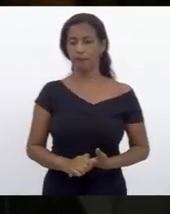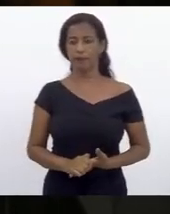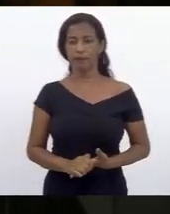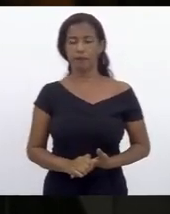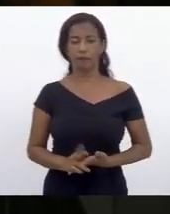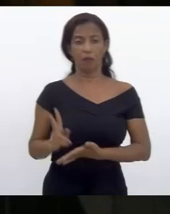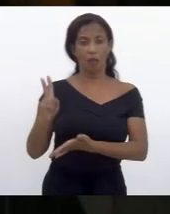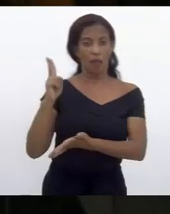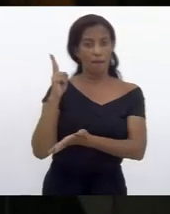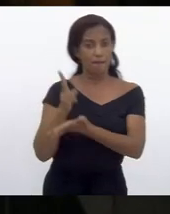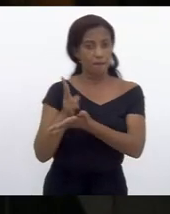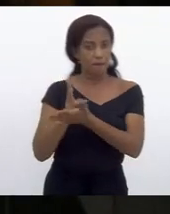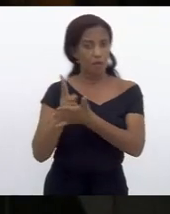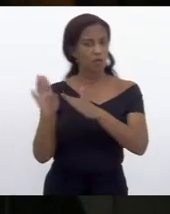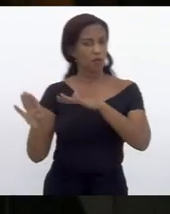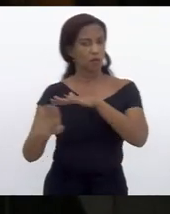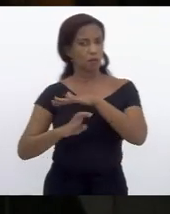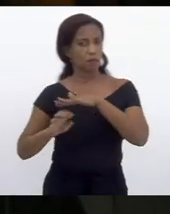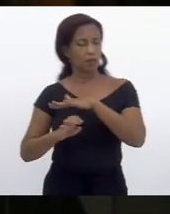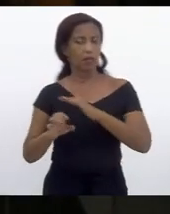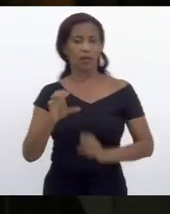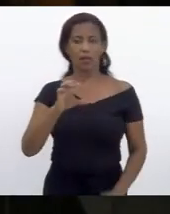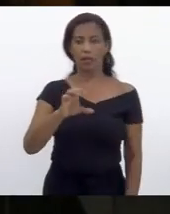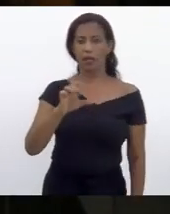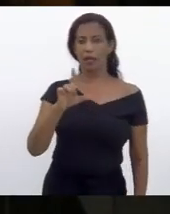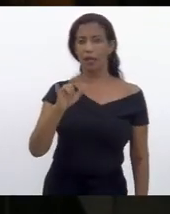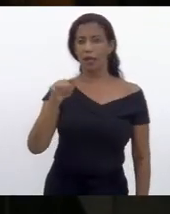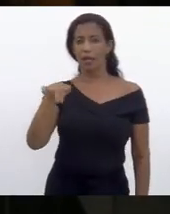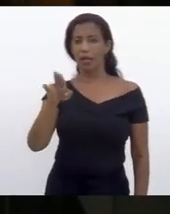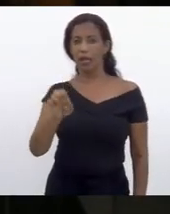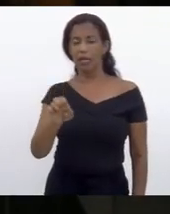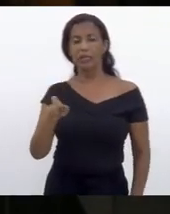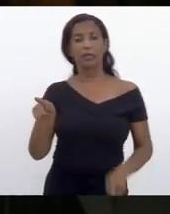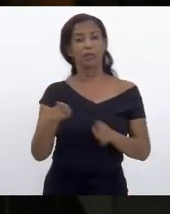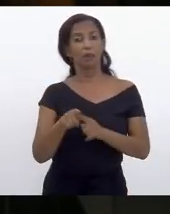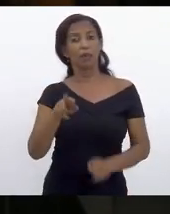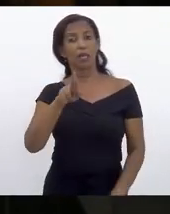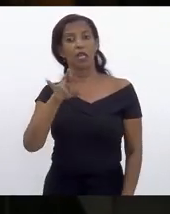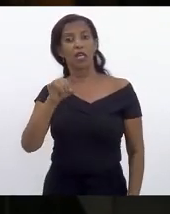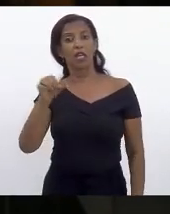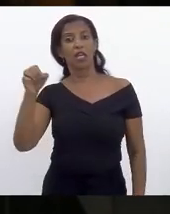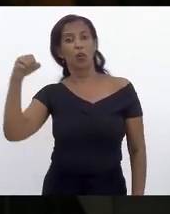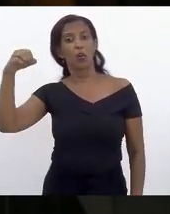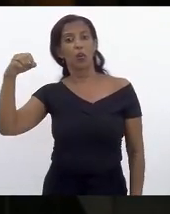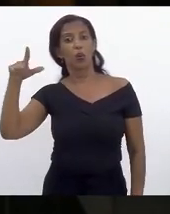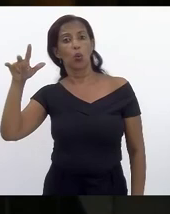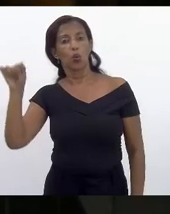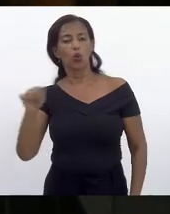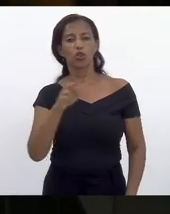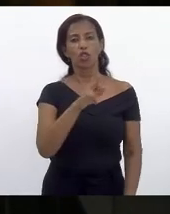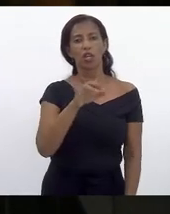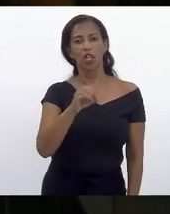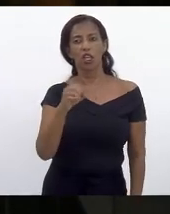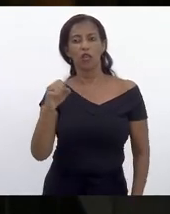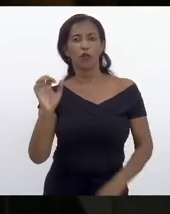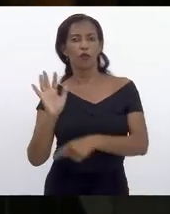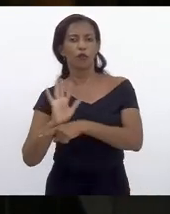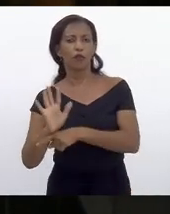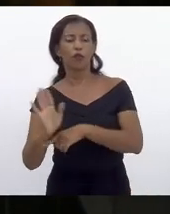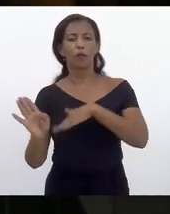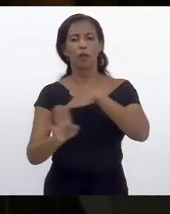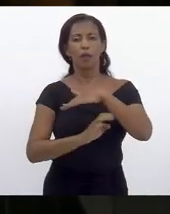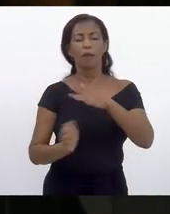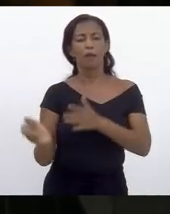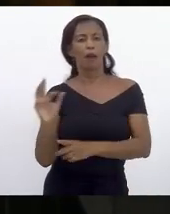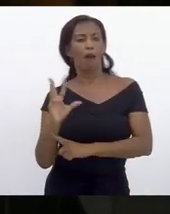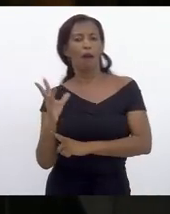a mesma empresa, a Cline, firmou o contrato com a Rio Luz, com a Rio Filmes, empresa de